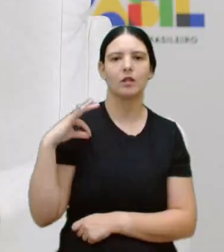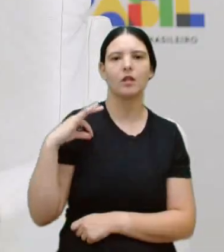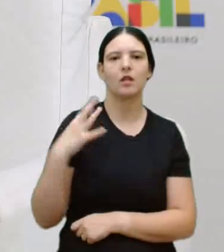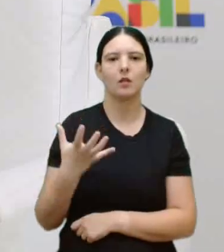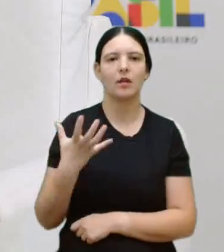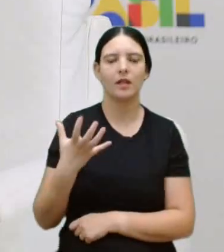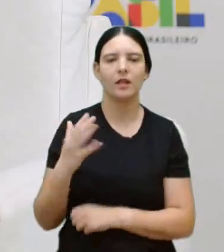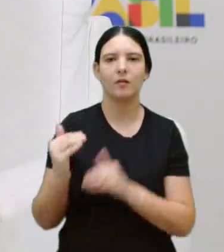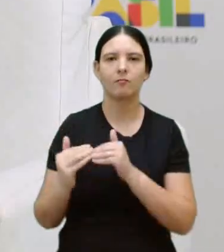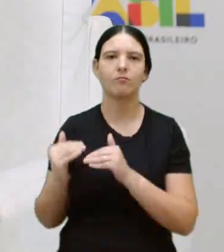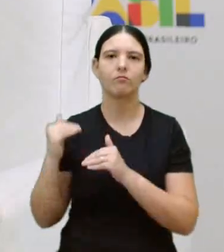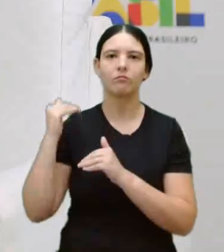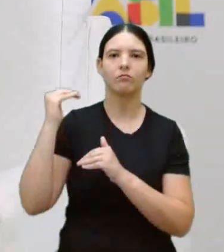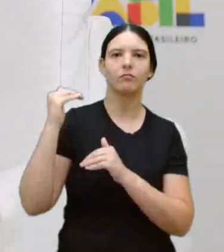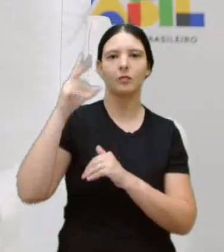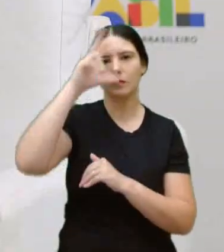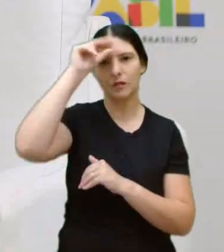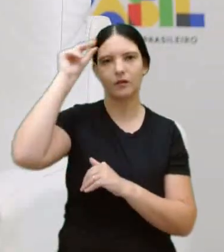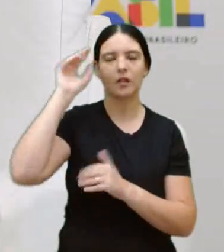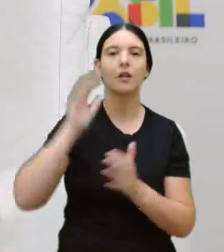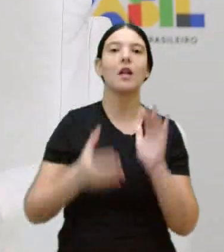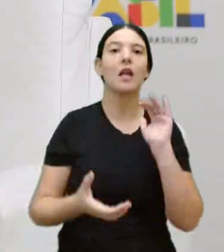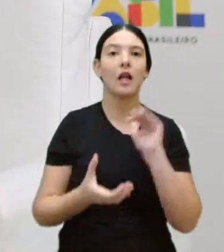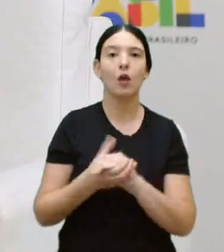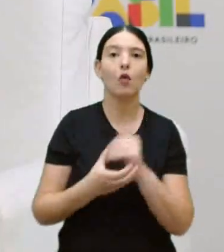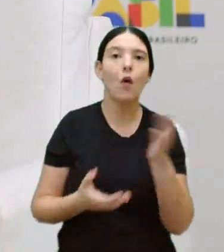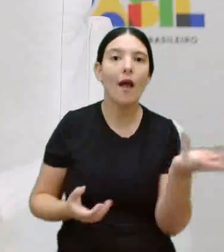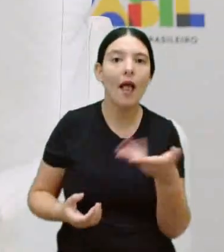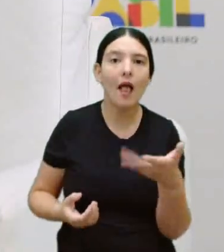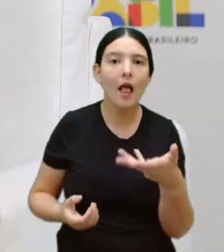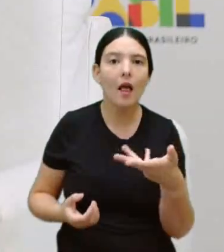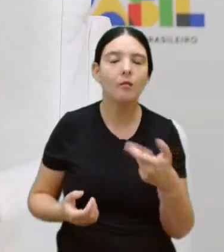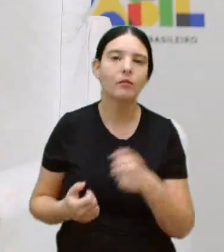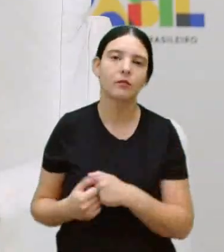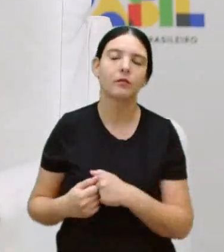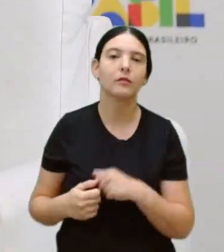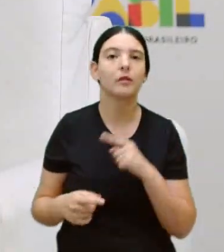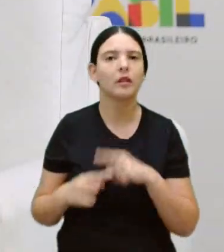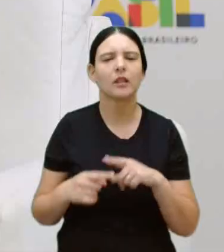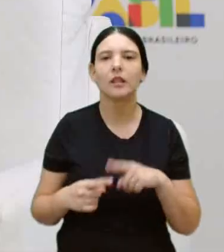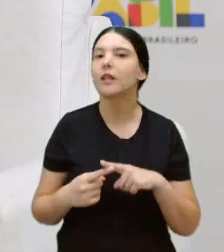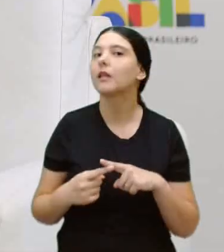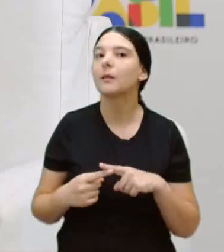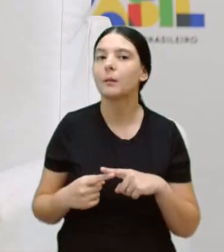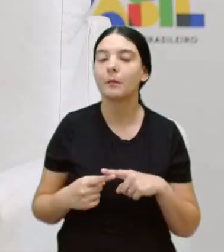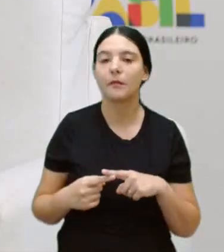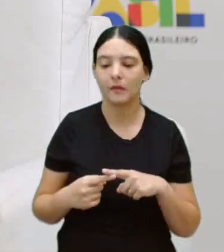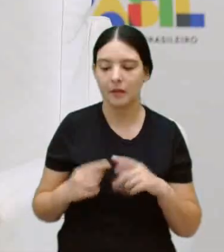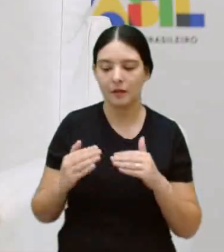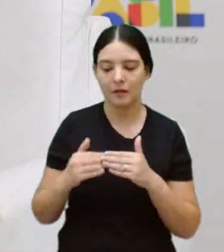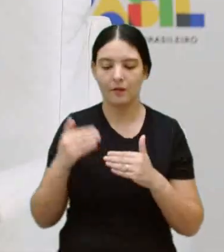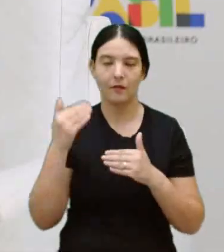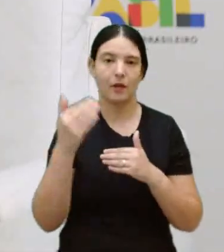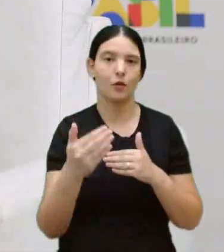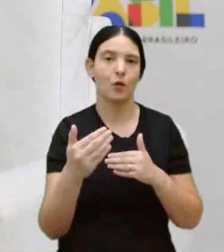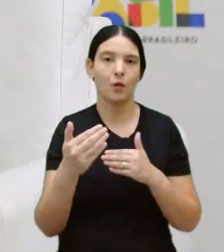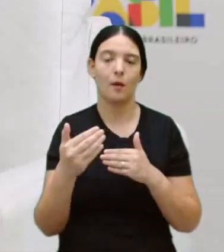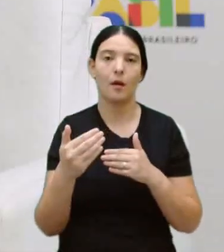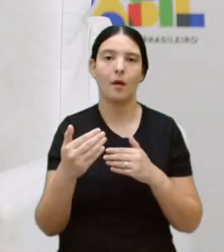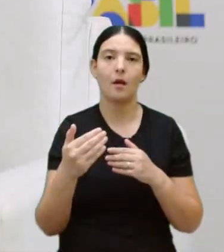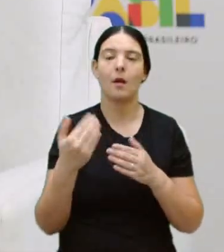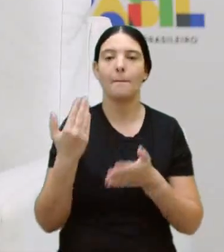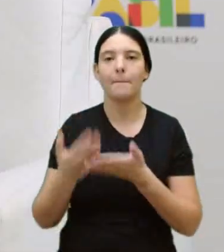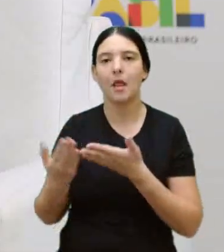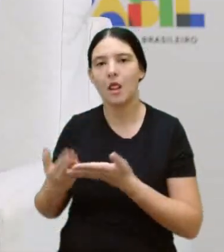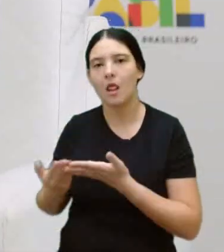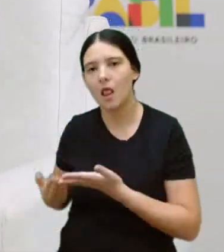majoritário, ele casou às pressas. Ele casou às pressas porque estava na frente. Começou a perder ponto quando um outro